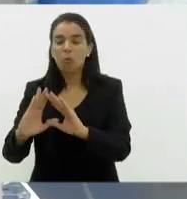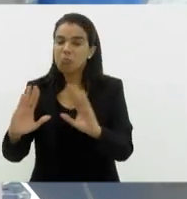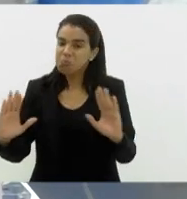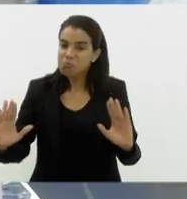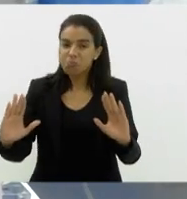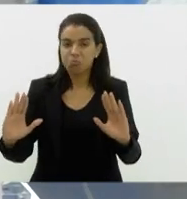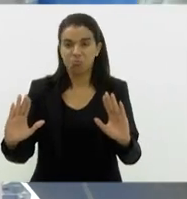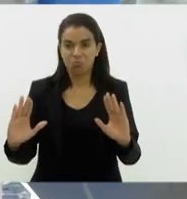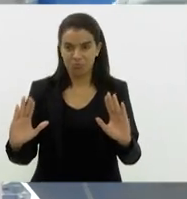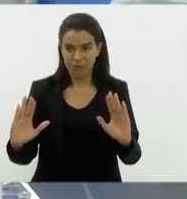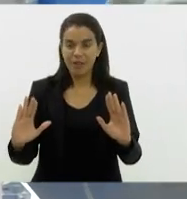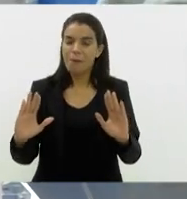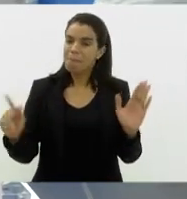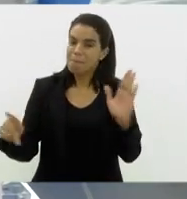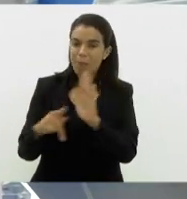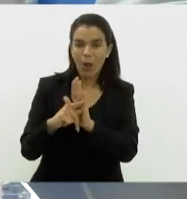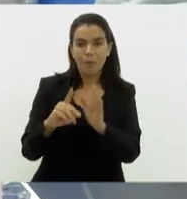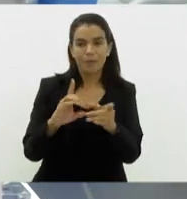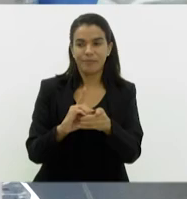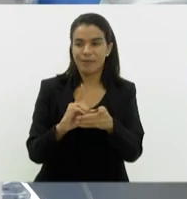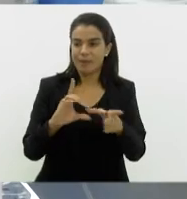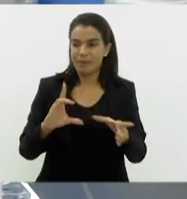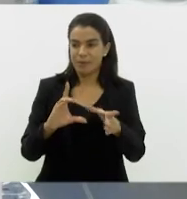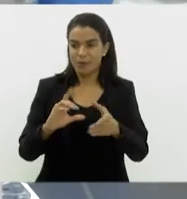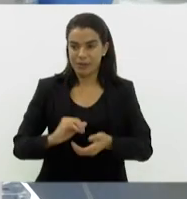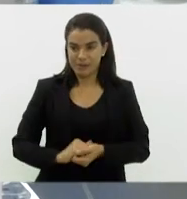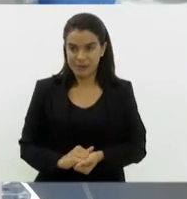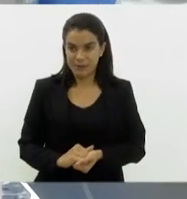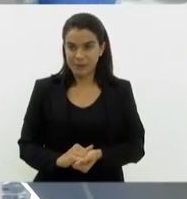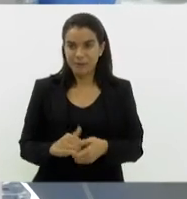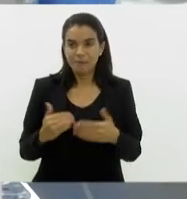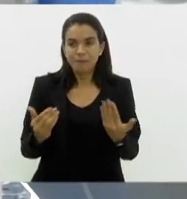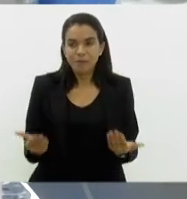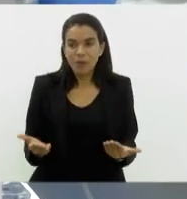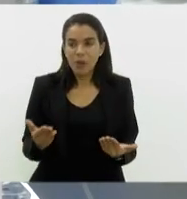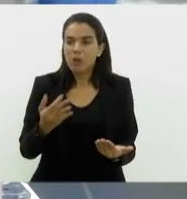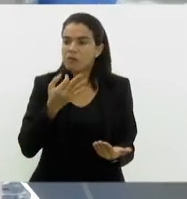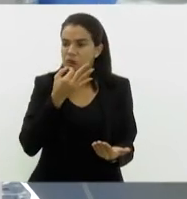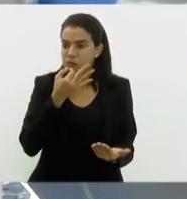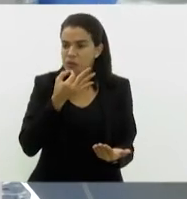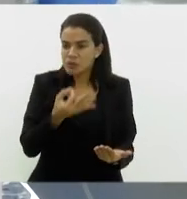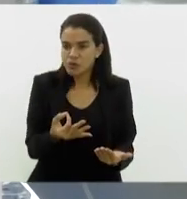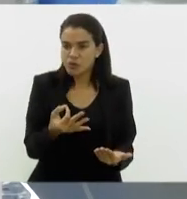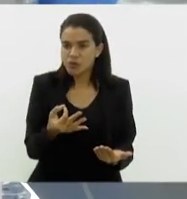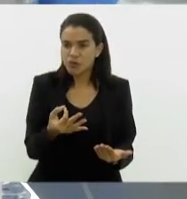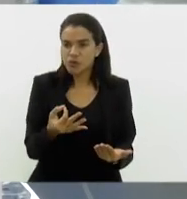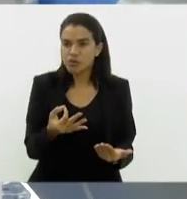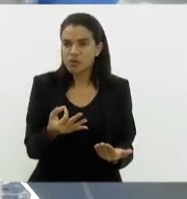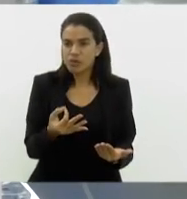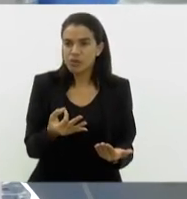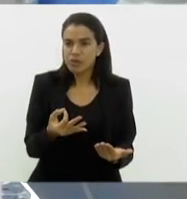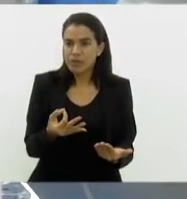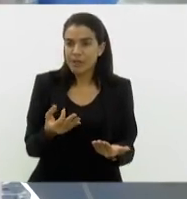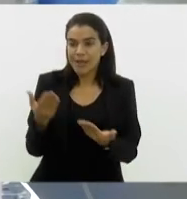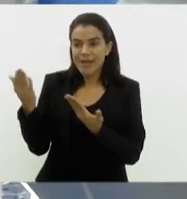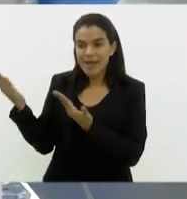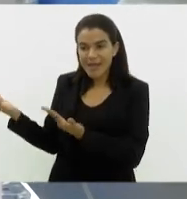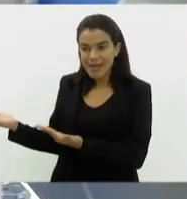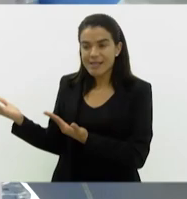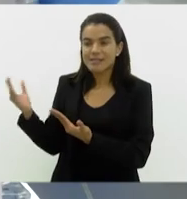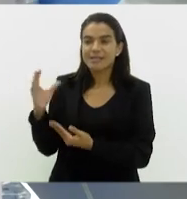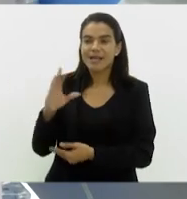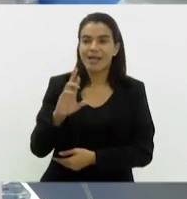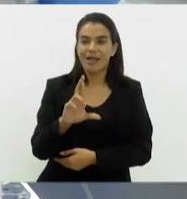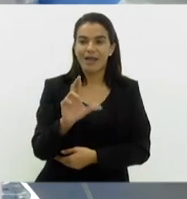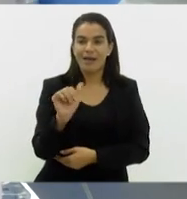inerentes da Democracia então eu vou sugerir aqui pois não essa é a Raquel